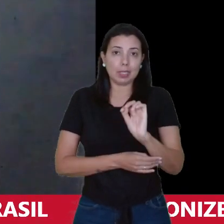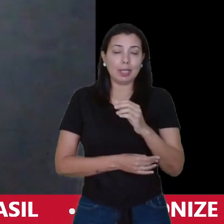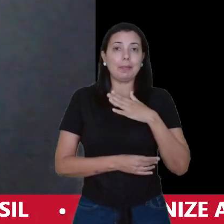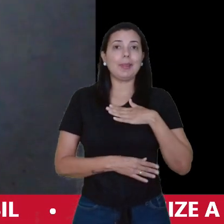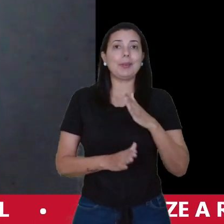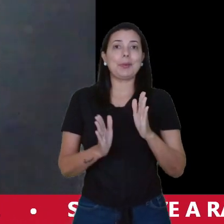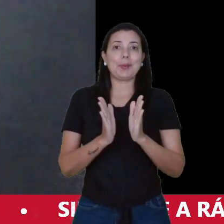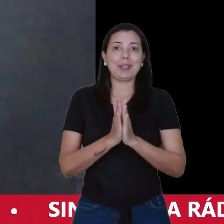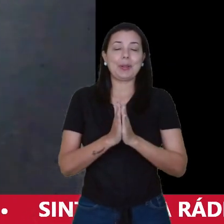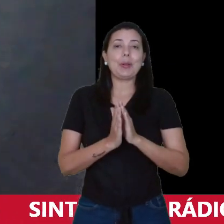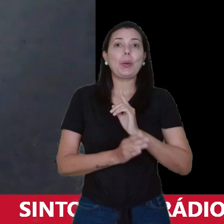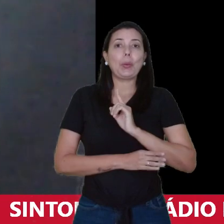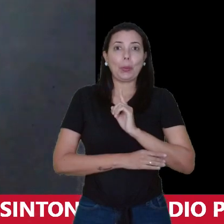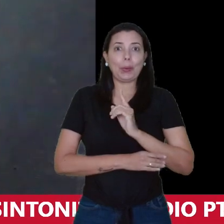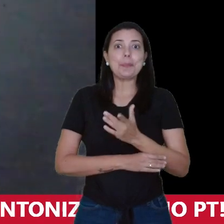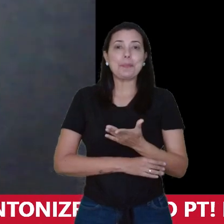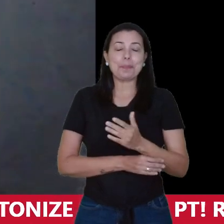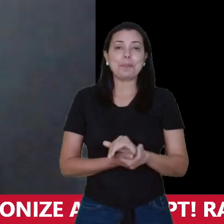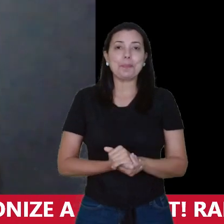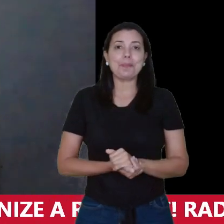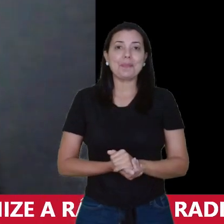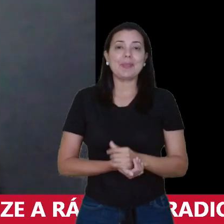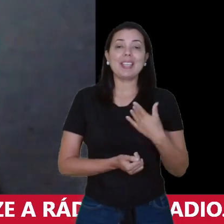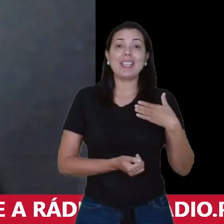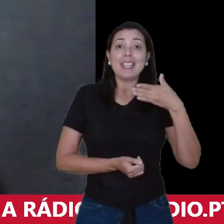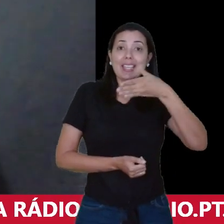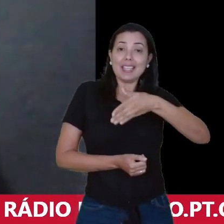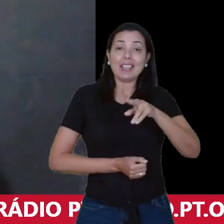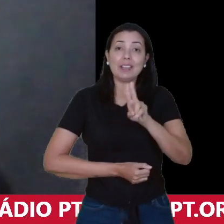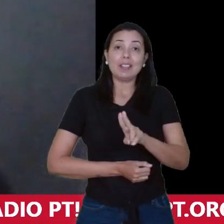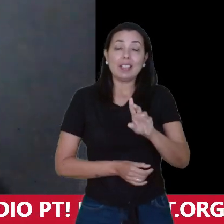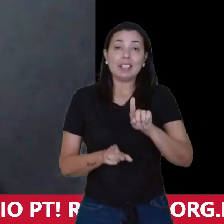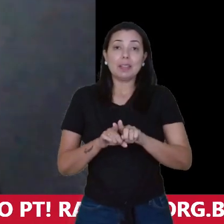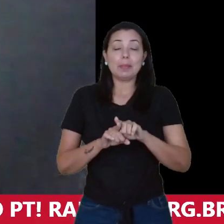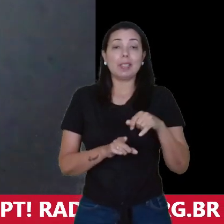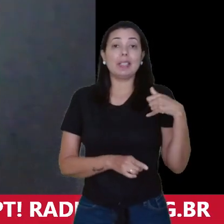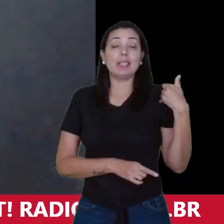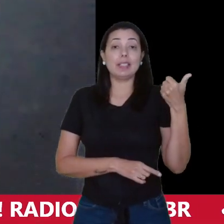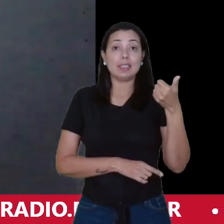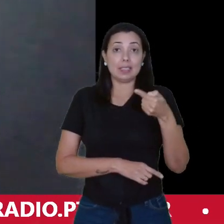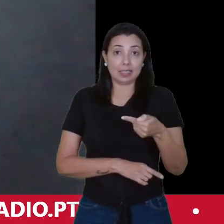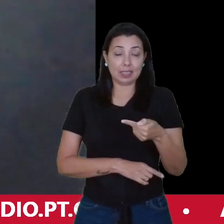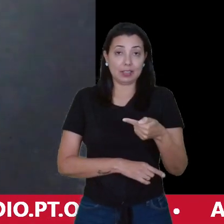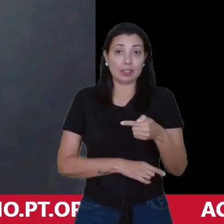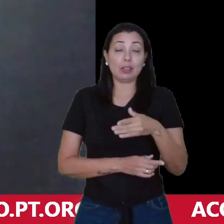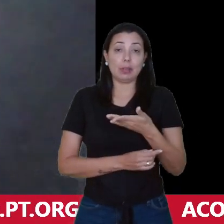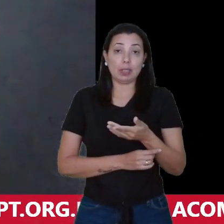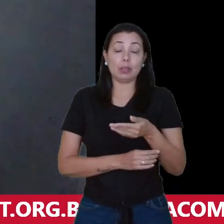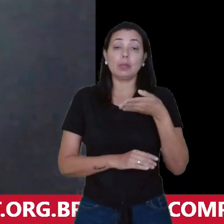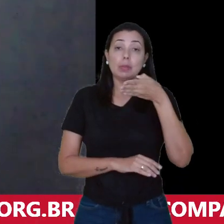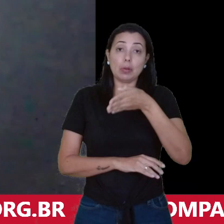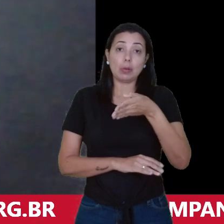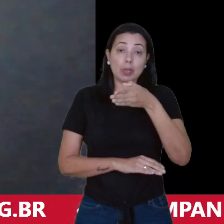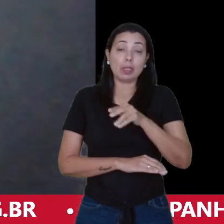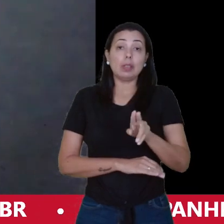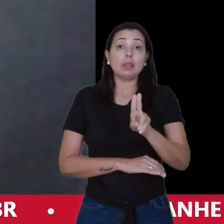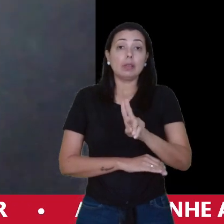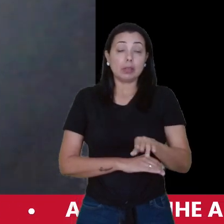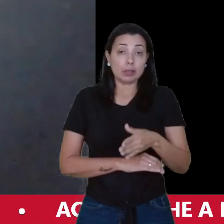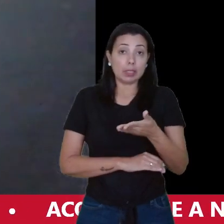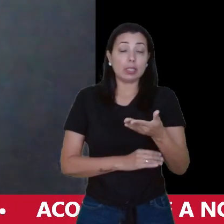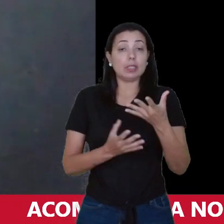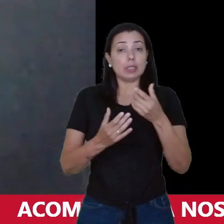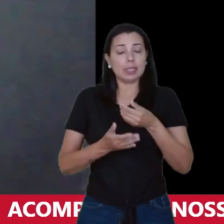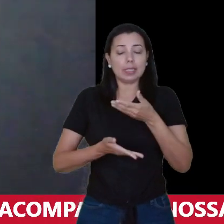aniversário, e entrei na universidade também aos 17 anos. Quando eu entro na universidade eu começo logo a assumir o